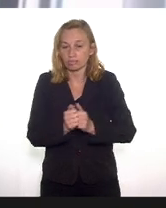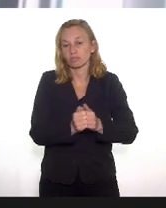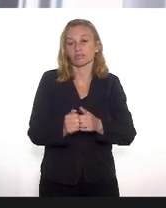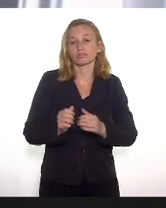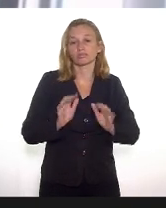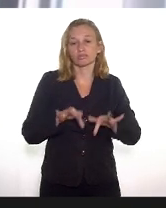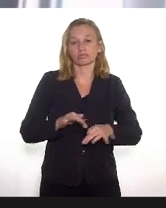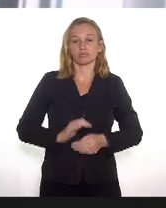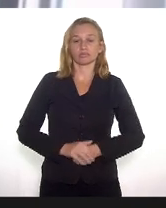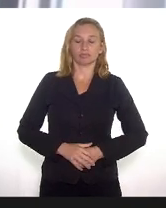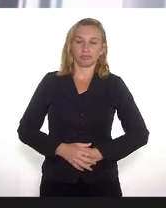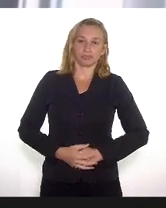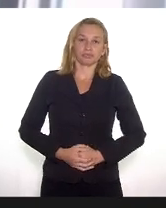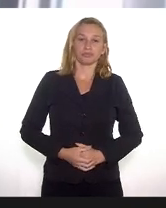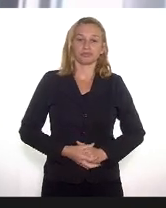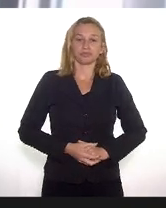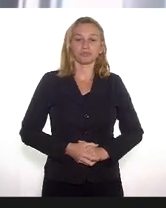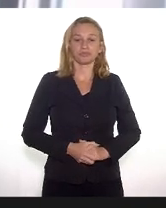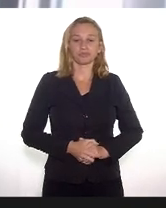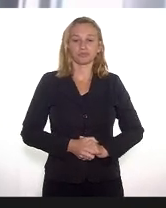favor.